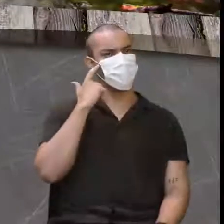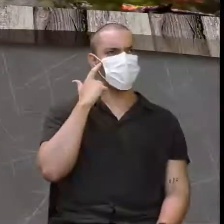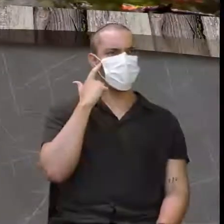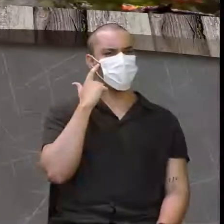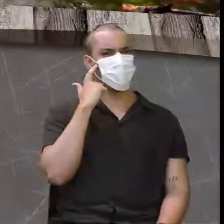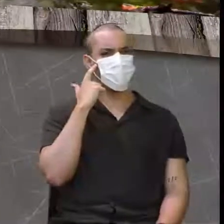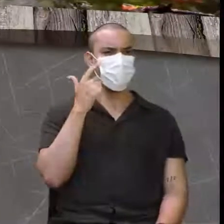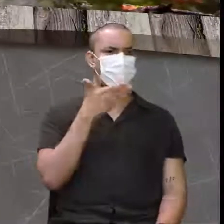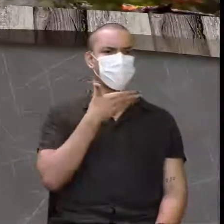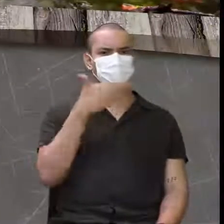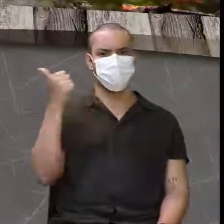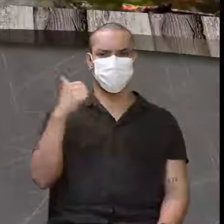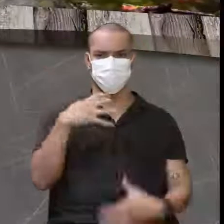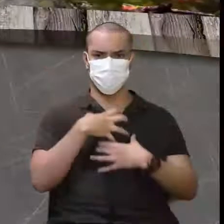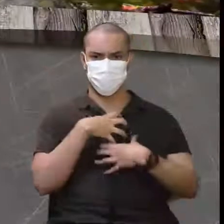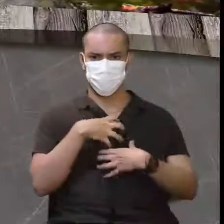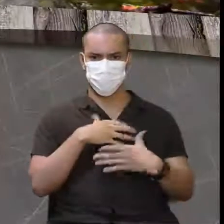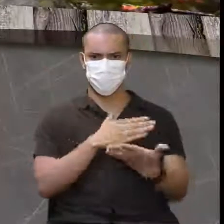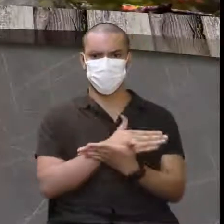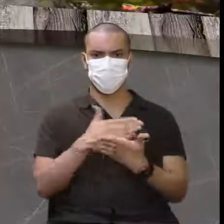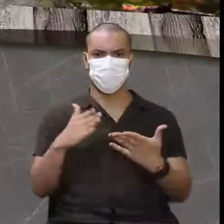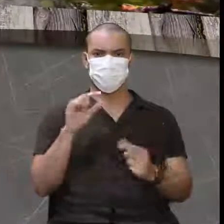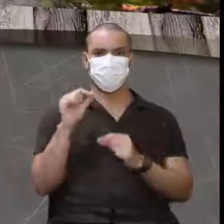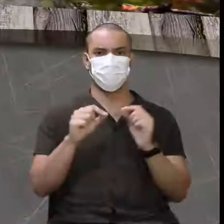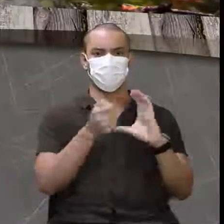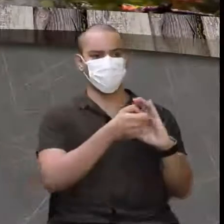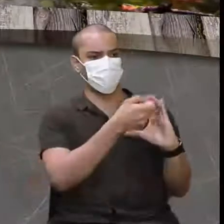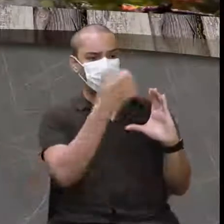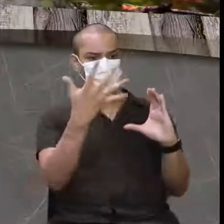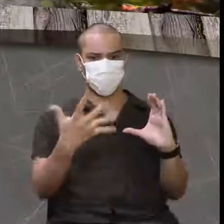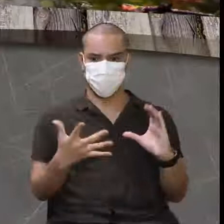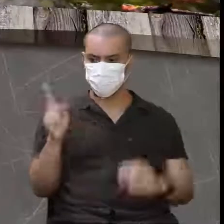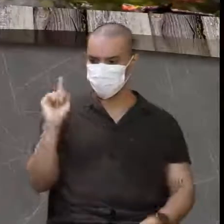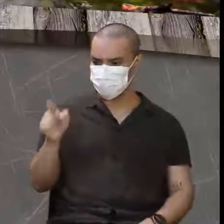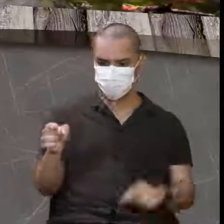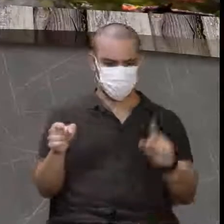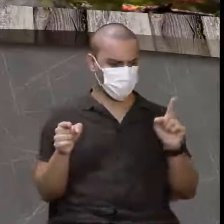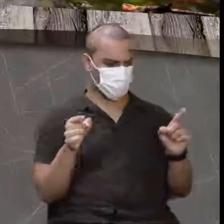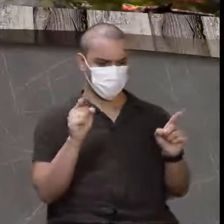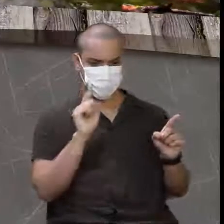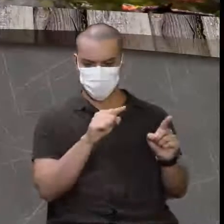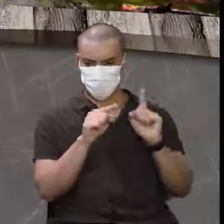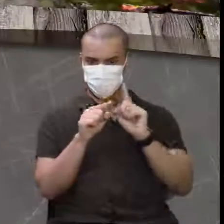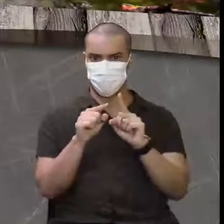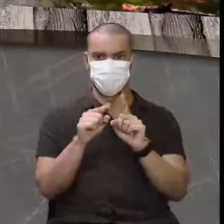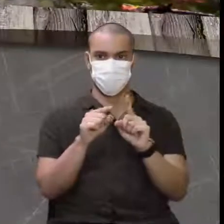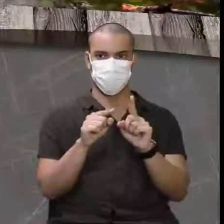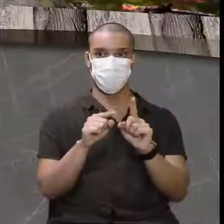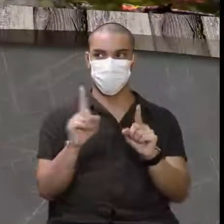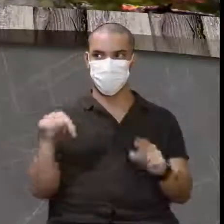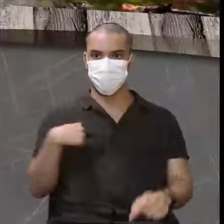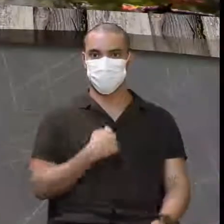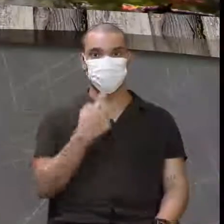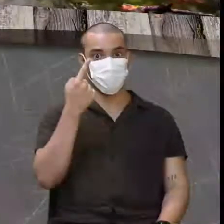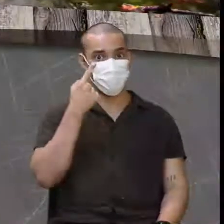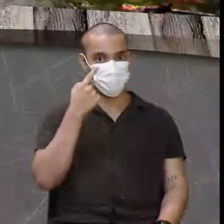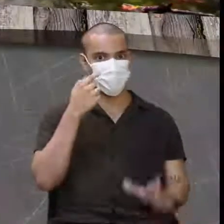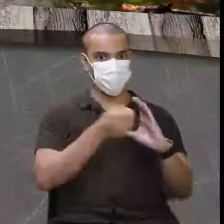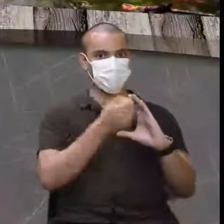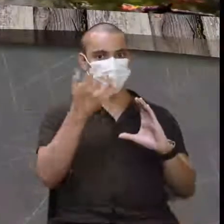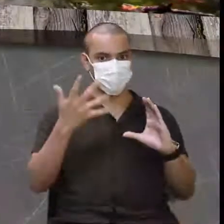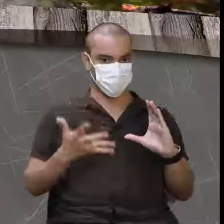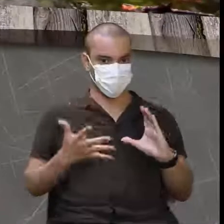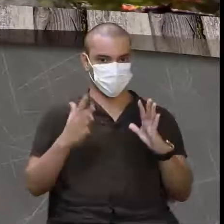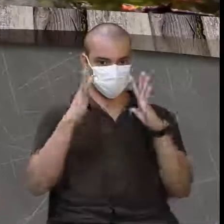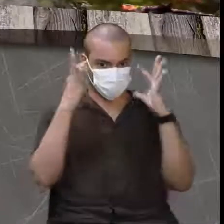melhor, né, para esse início trabalhar com características X, Y, W, Z, tá? E a gente vai conhecer essas características